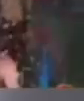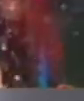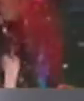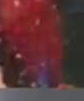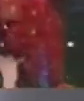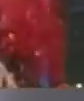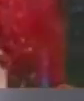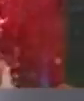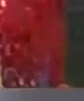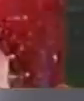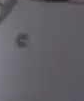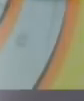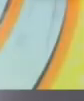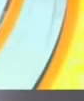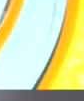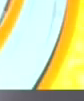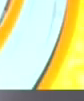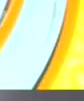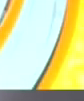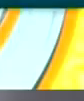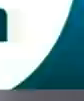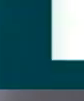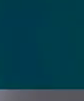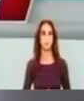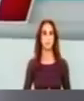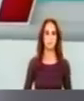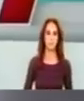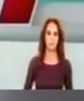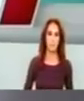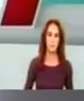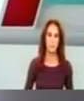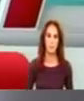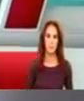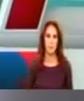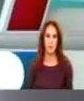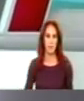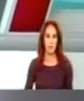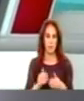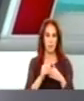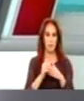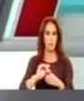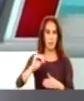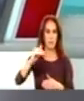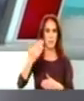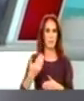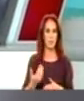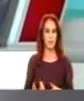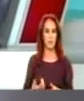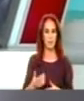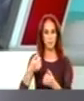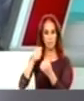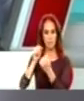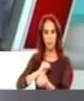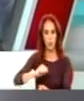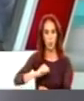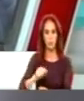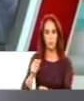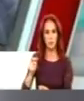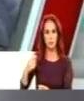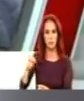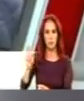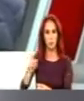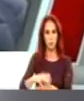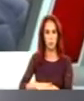fascismo realmente acabou com a morte de Mussolini, também nesse ano, mas uns dias antes. Realmente, a partir de 1945, nunca mais o fascismo esteve no